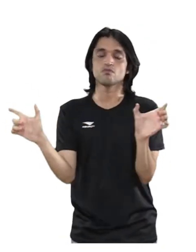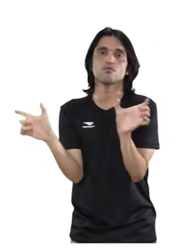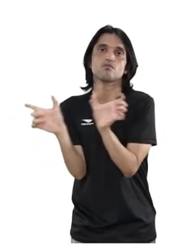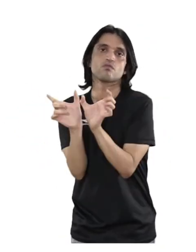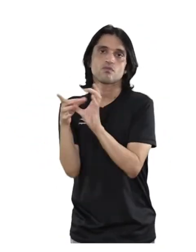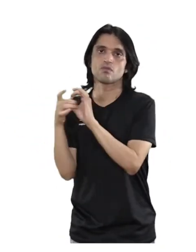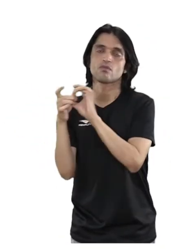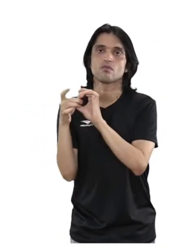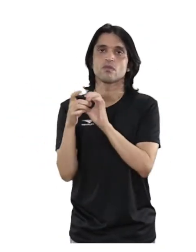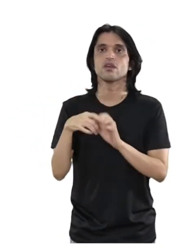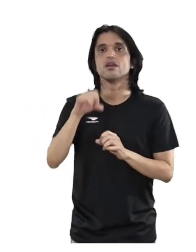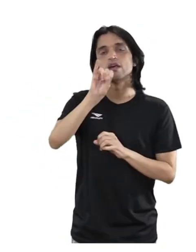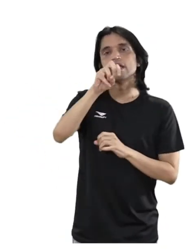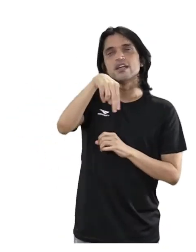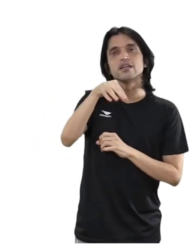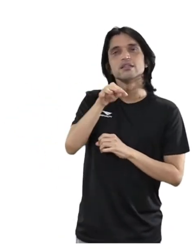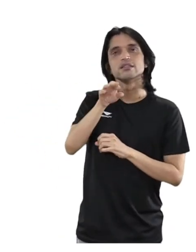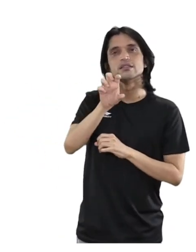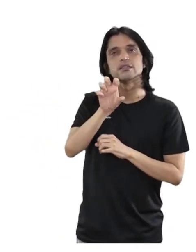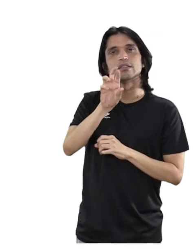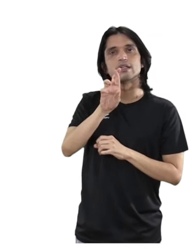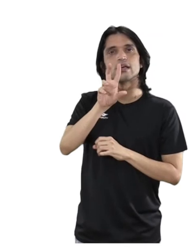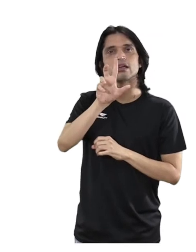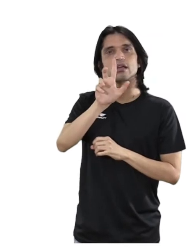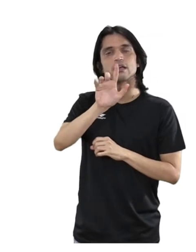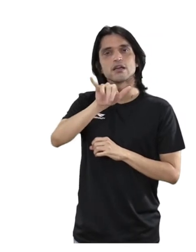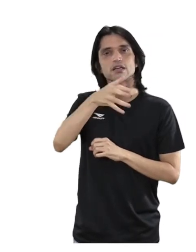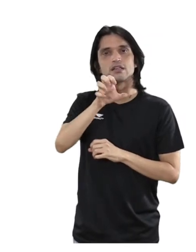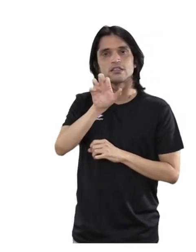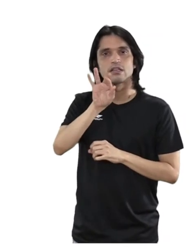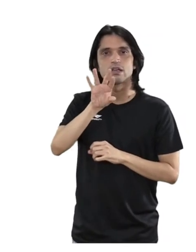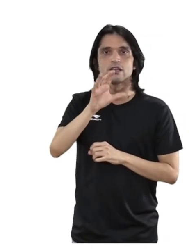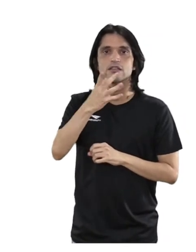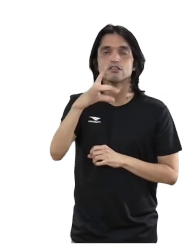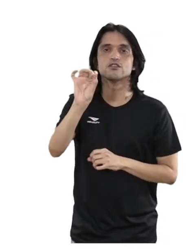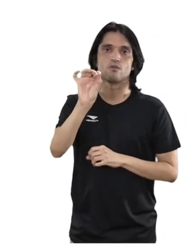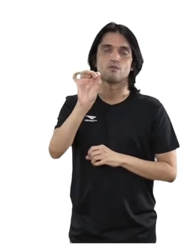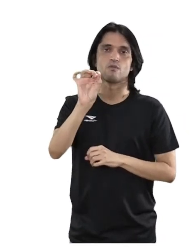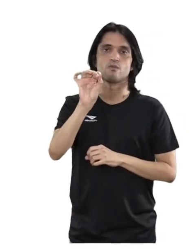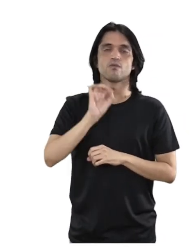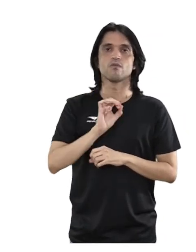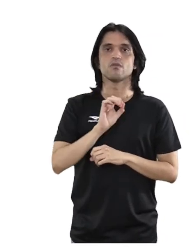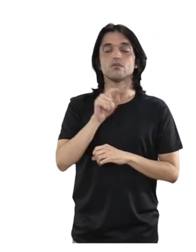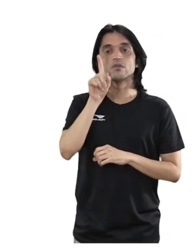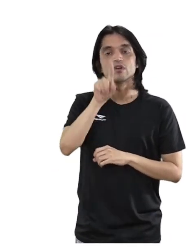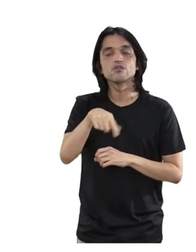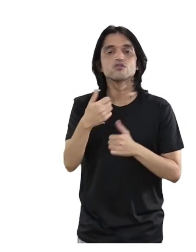substituir frases de significado emotivo ou sentimental. Veja a atividade em